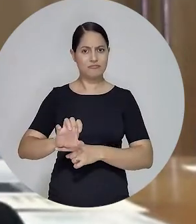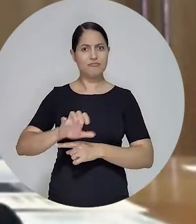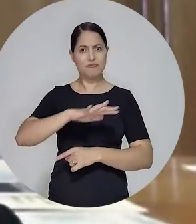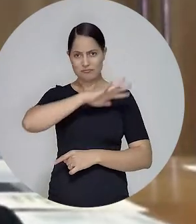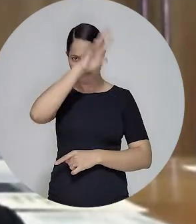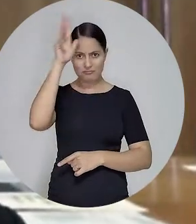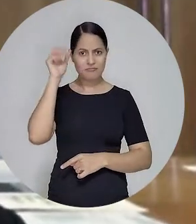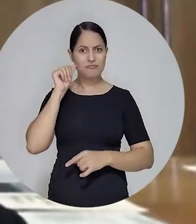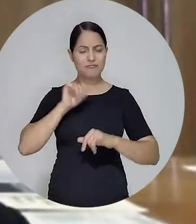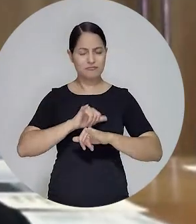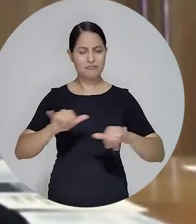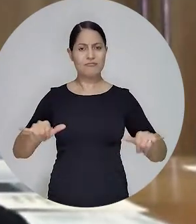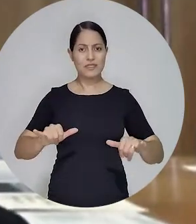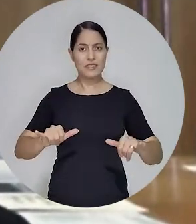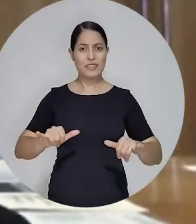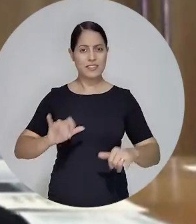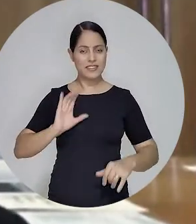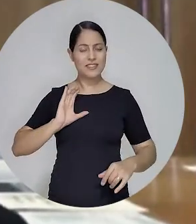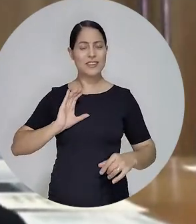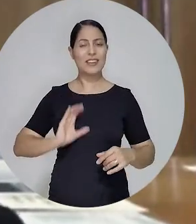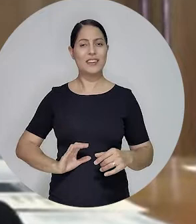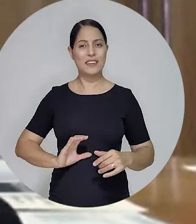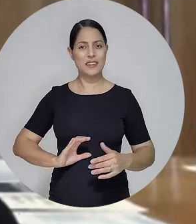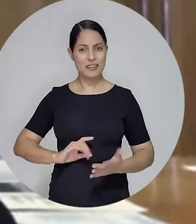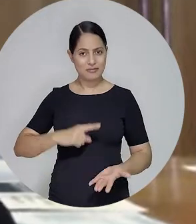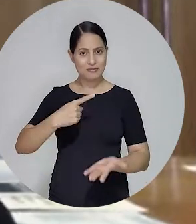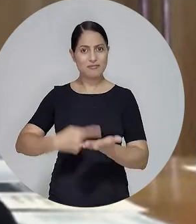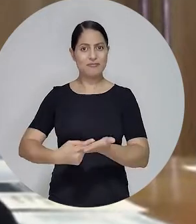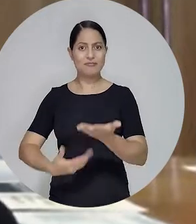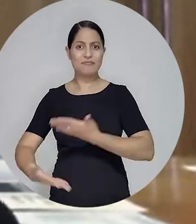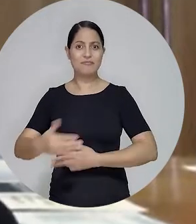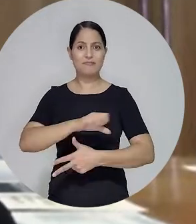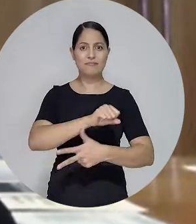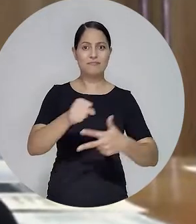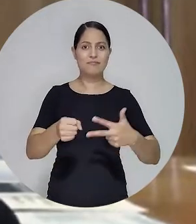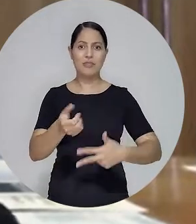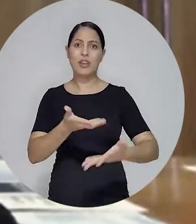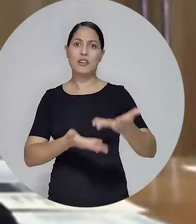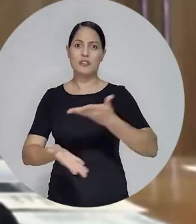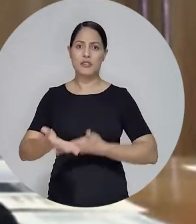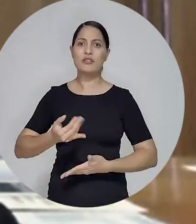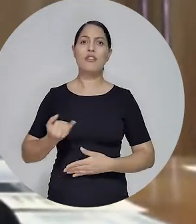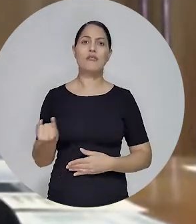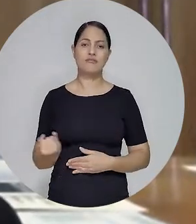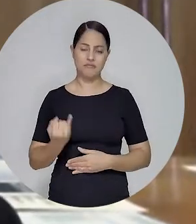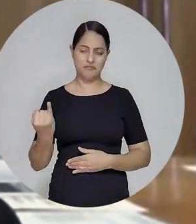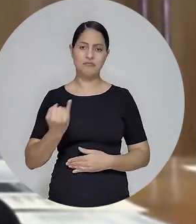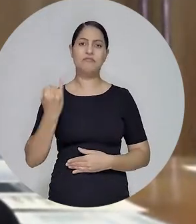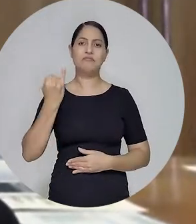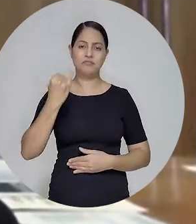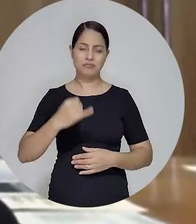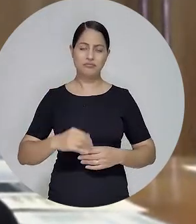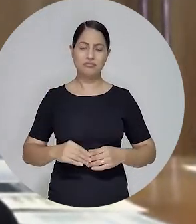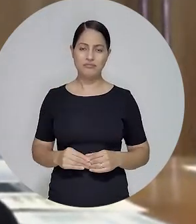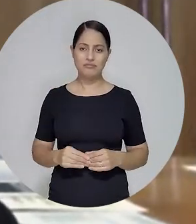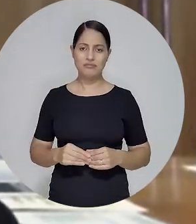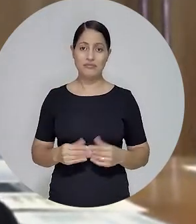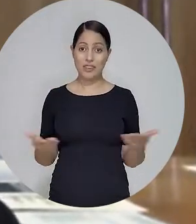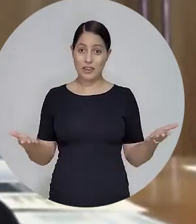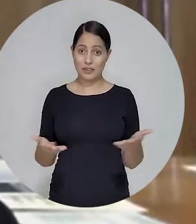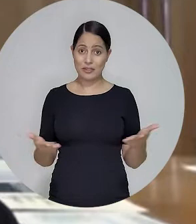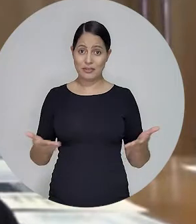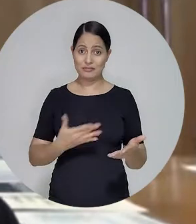comprometimento com a cidadania e fortalece o diálogo interinstitucional com os três poderes. Ao receber a Ordem do